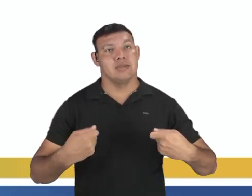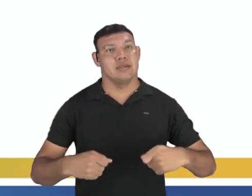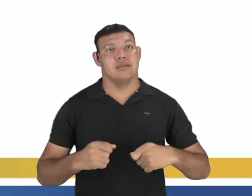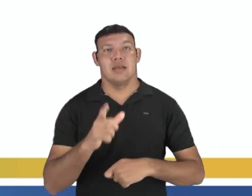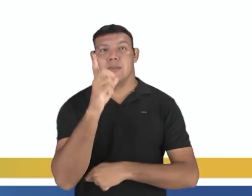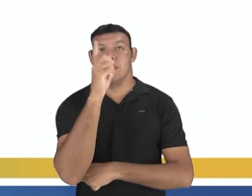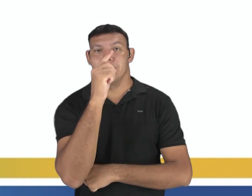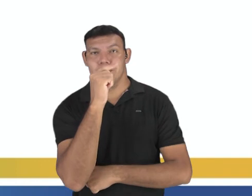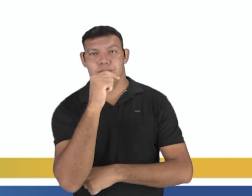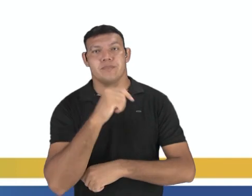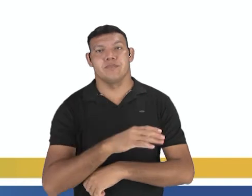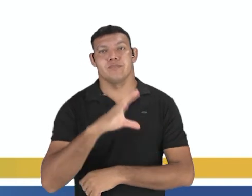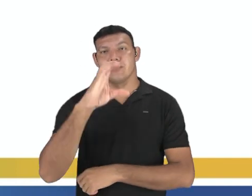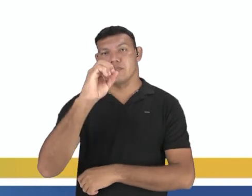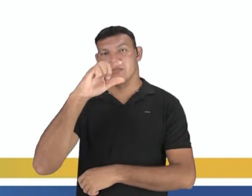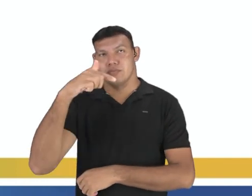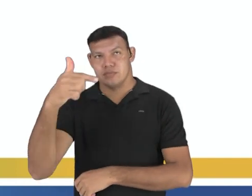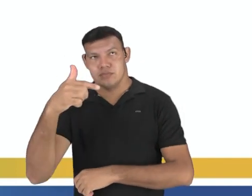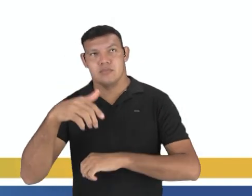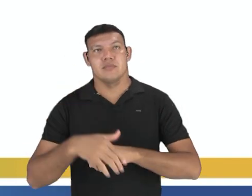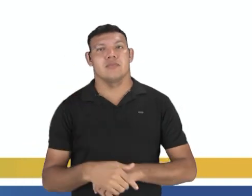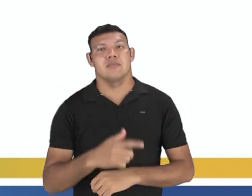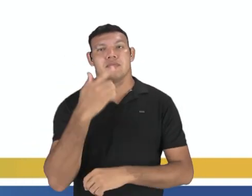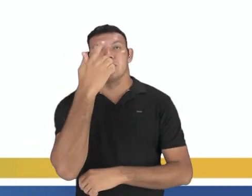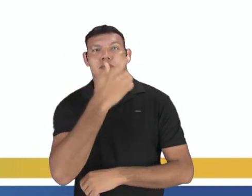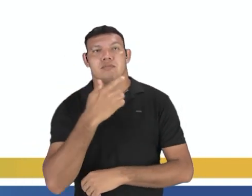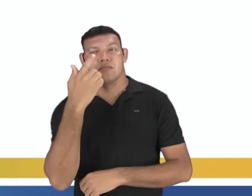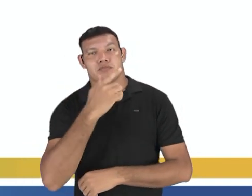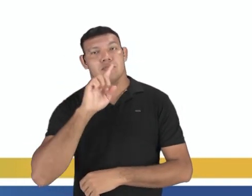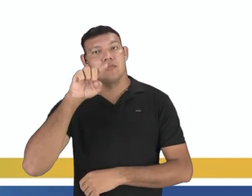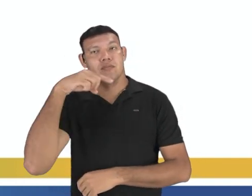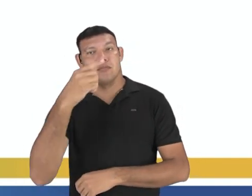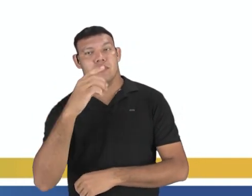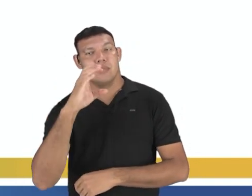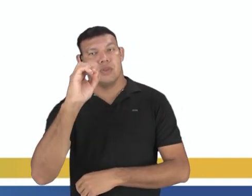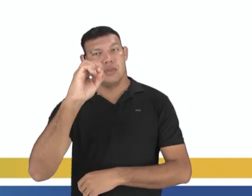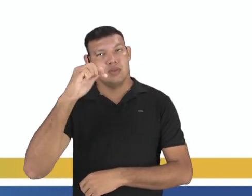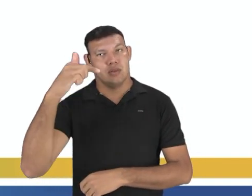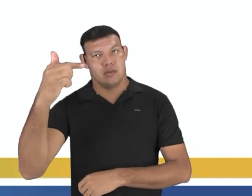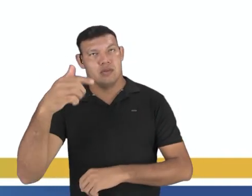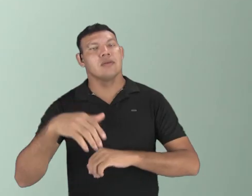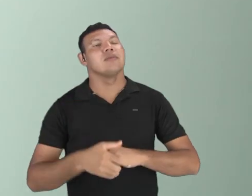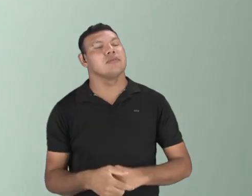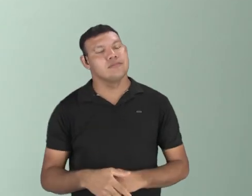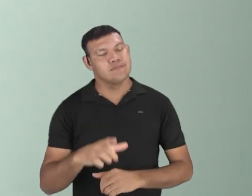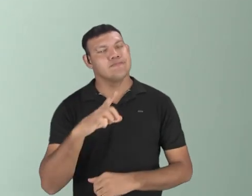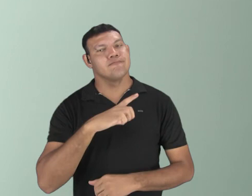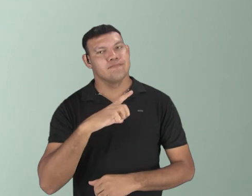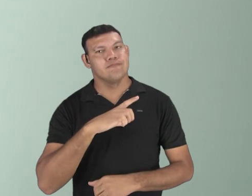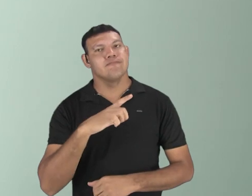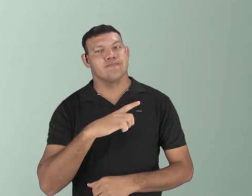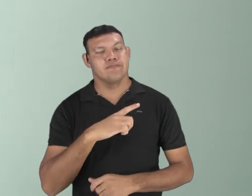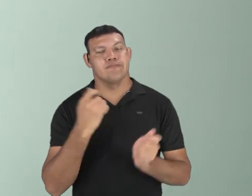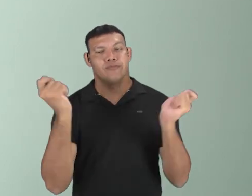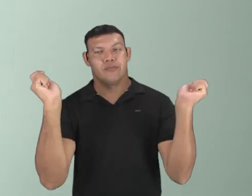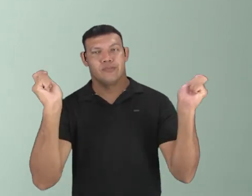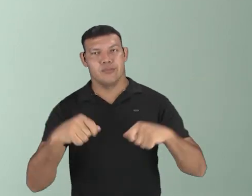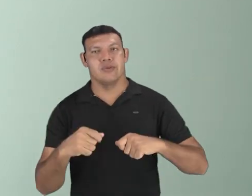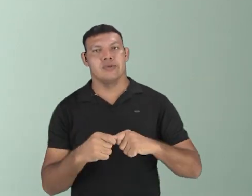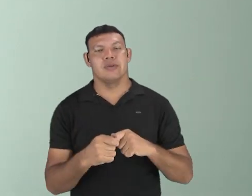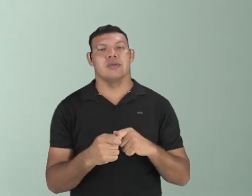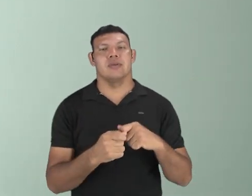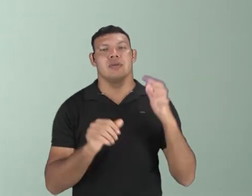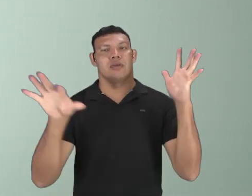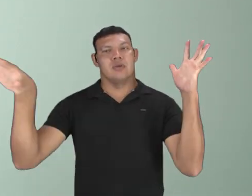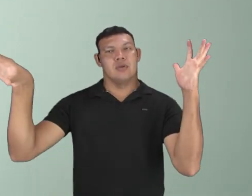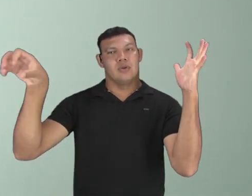pessoal. Ela precisa primeiramente de água, depois de gás carbônico, glicose e oxigênio. Só assim é que